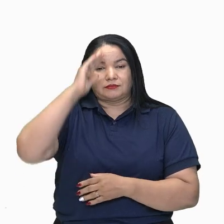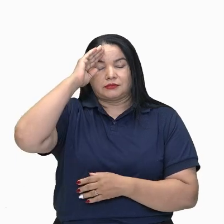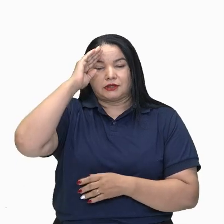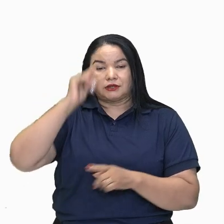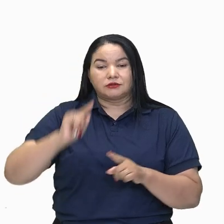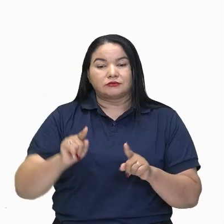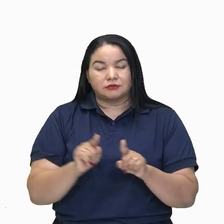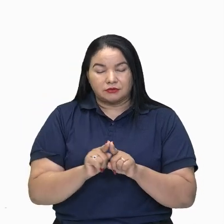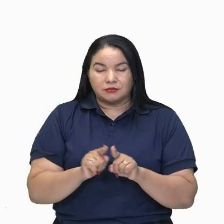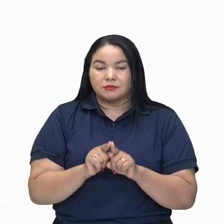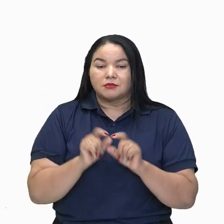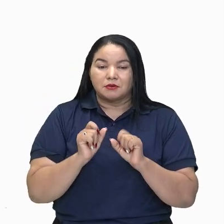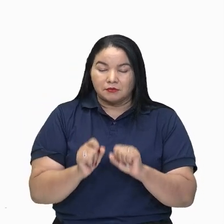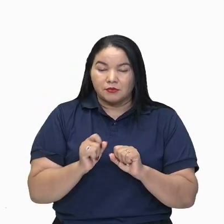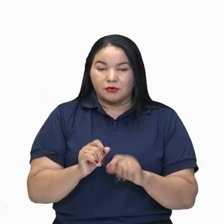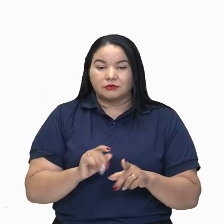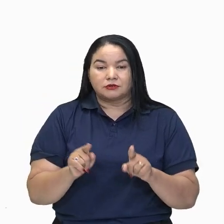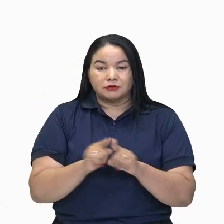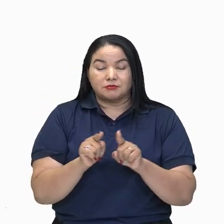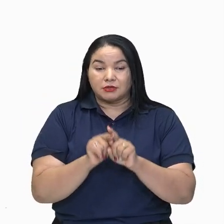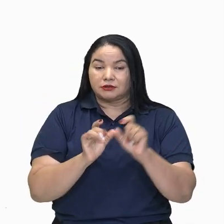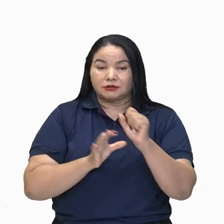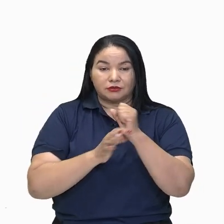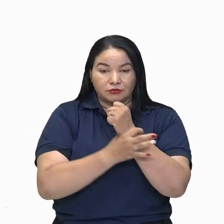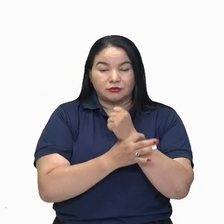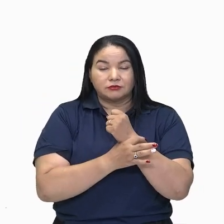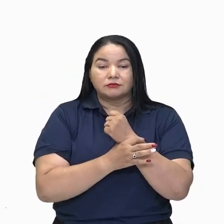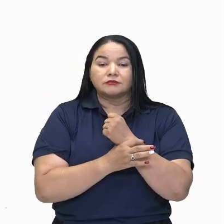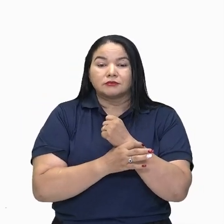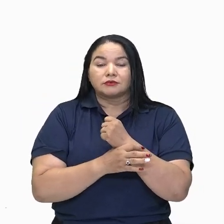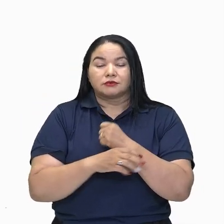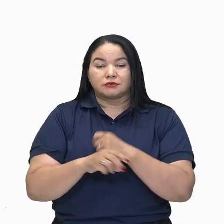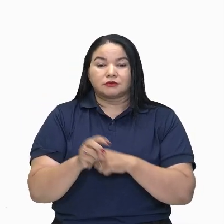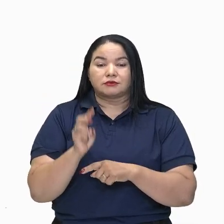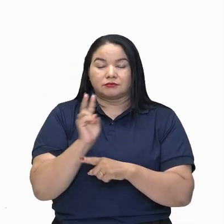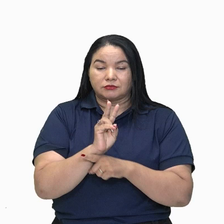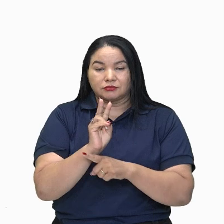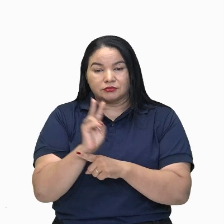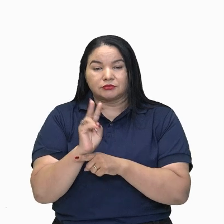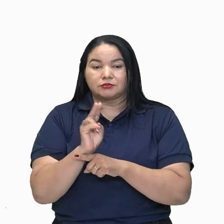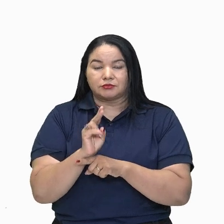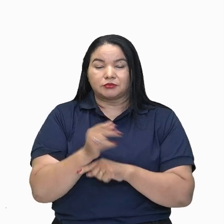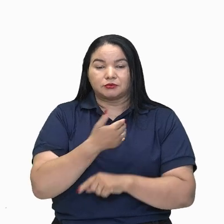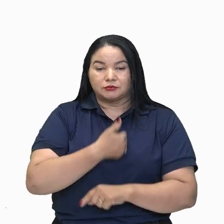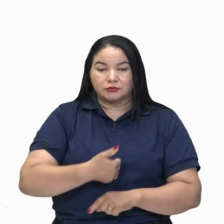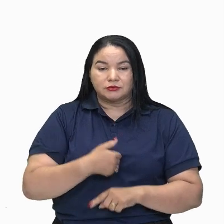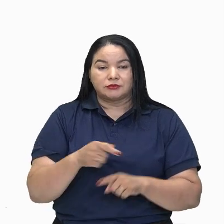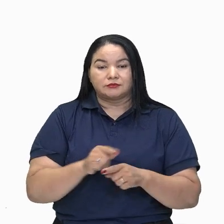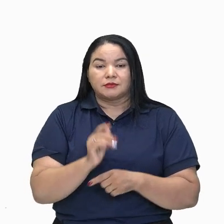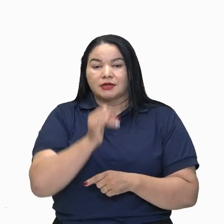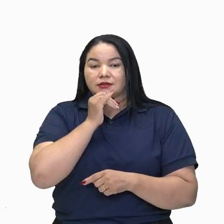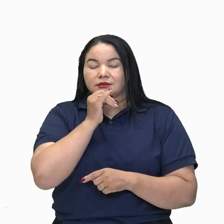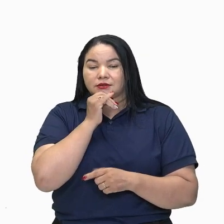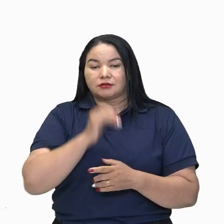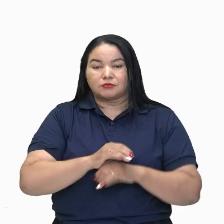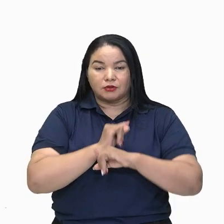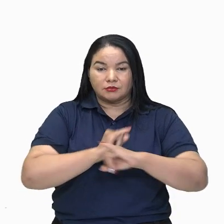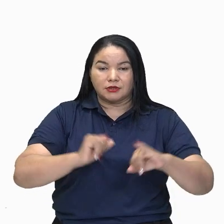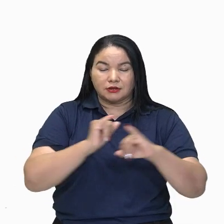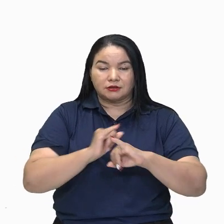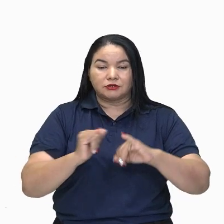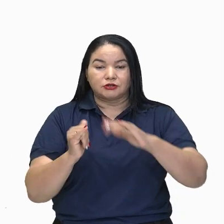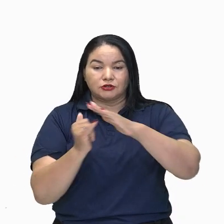né? Segurança pública, que é o exemplo que nós vamos ver. Temos aí, olha, o exemplo de propaganda